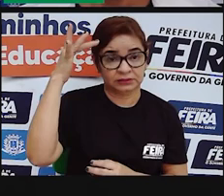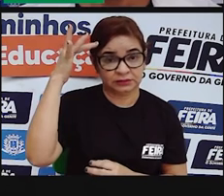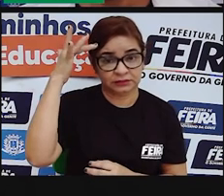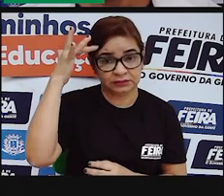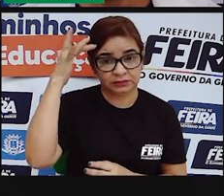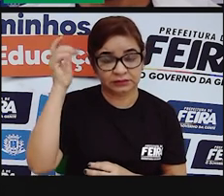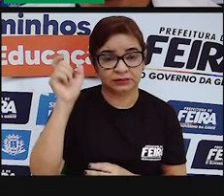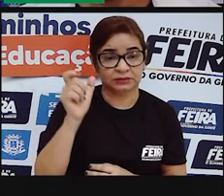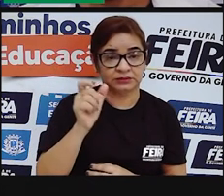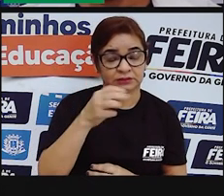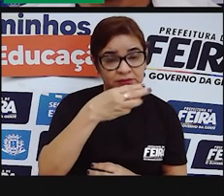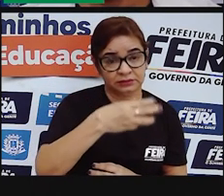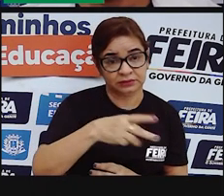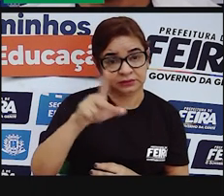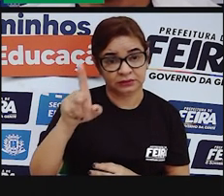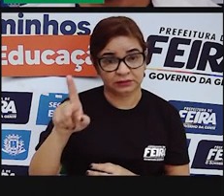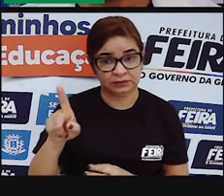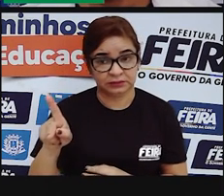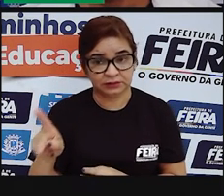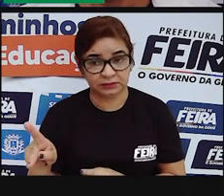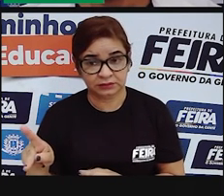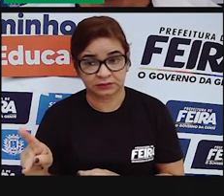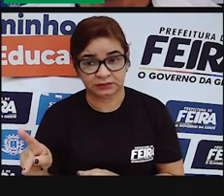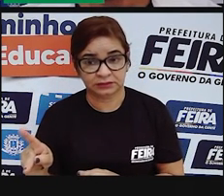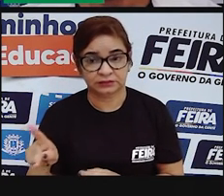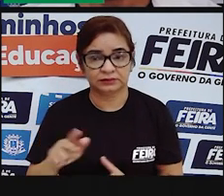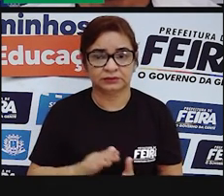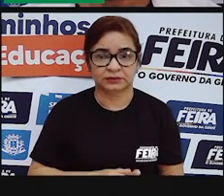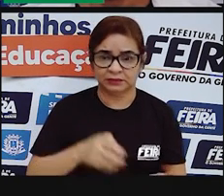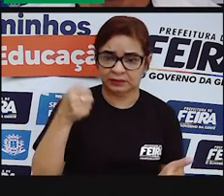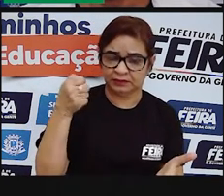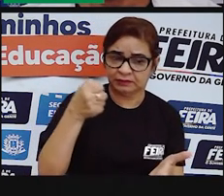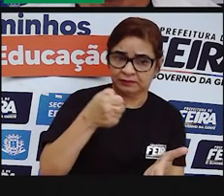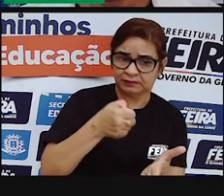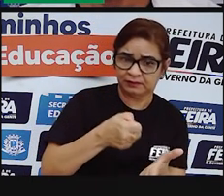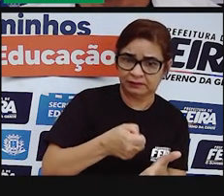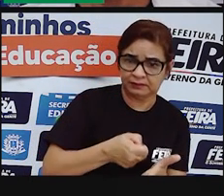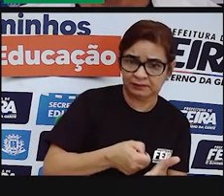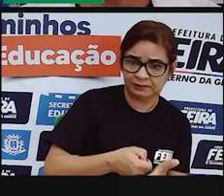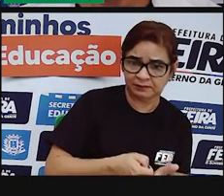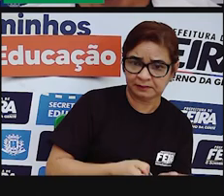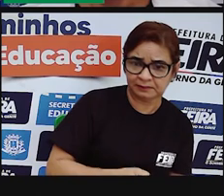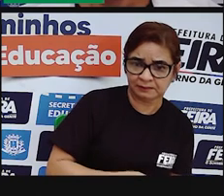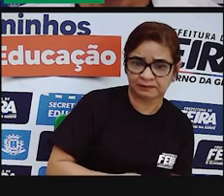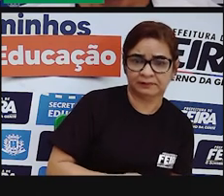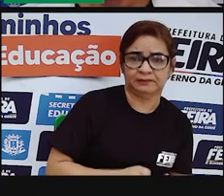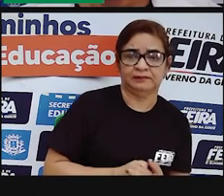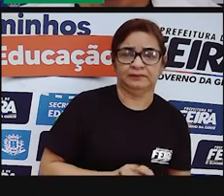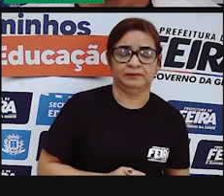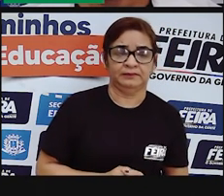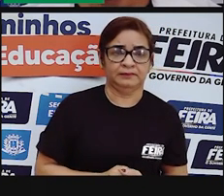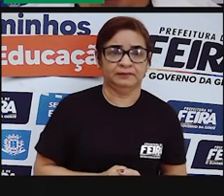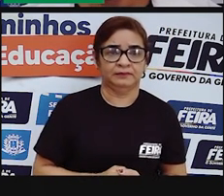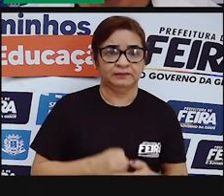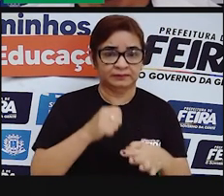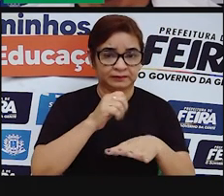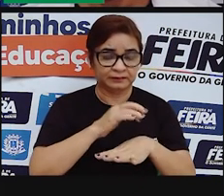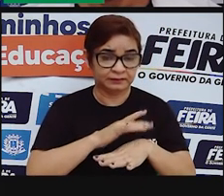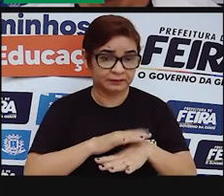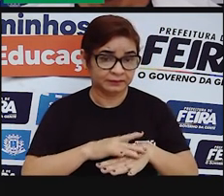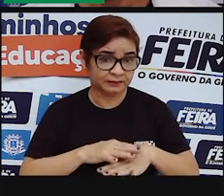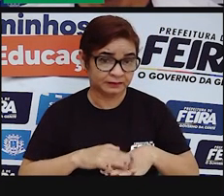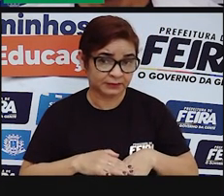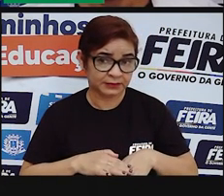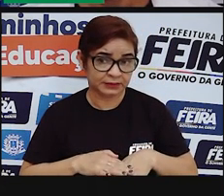e afirmamos está na primeira pessoa do plural? Observe o seguinte, os cientistas